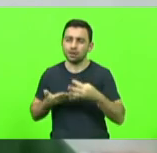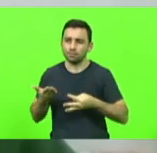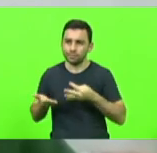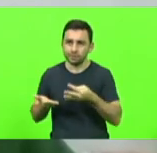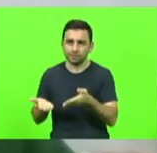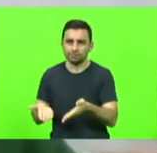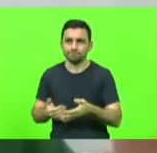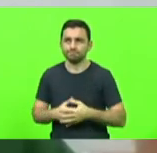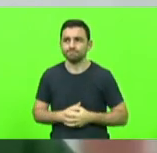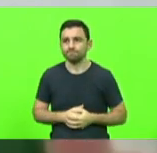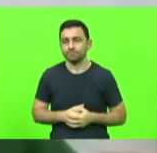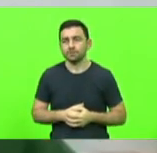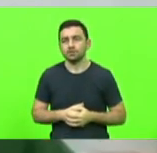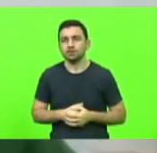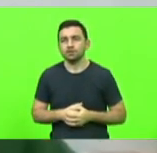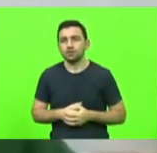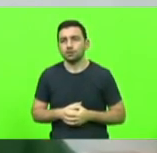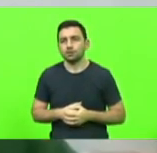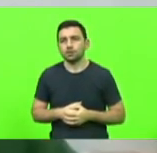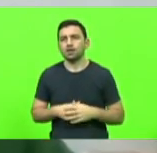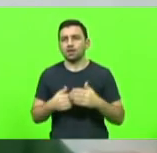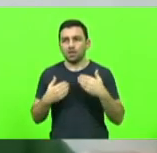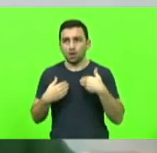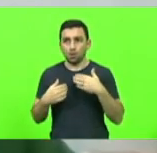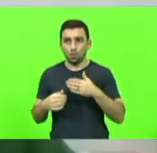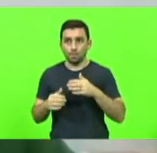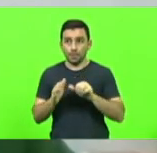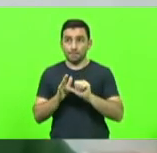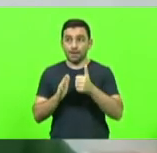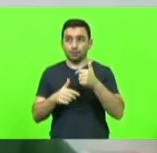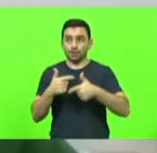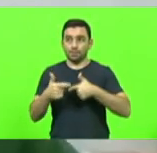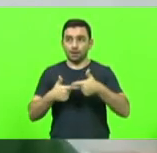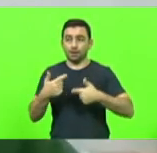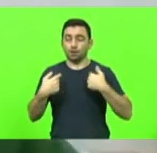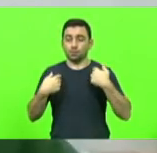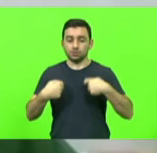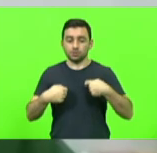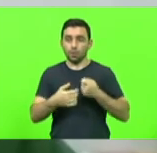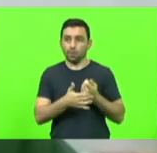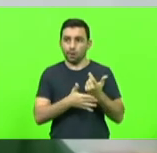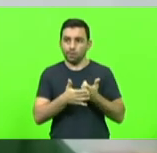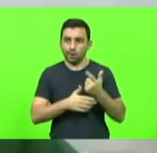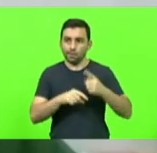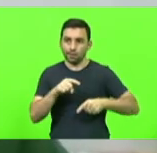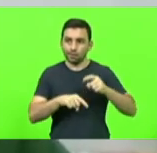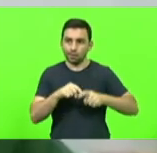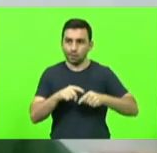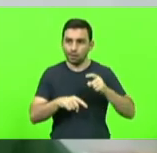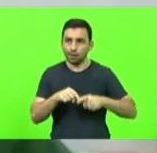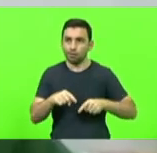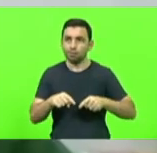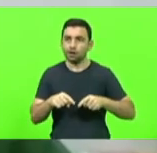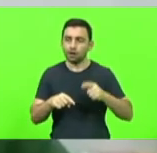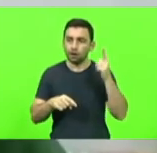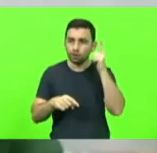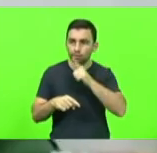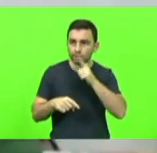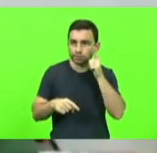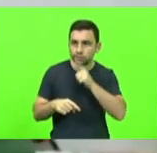Um profissional relata, então, no meu primeiro trabalho, eu tive que comprar alguns materiais para atuar